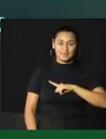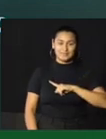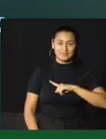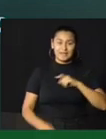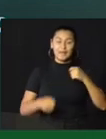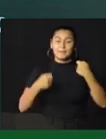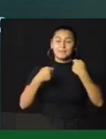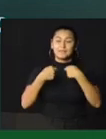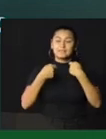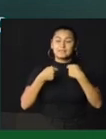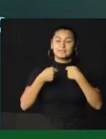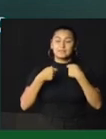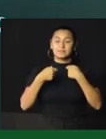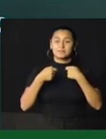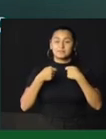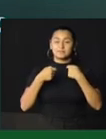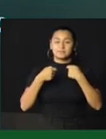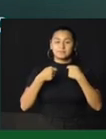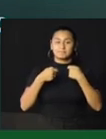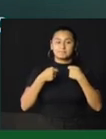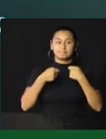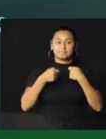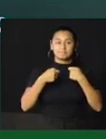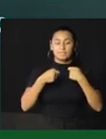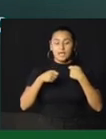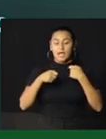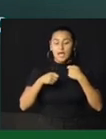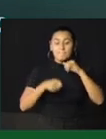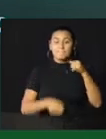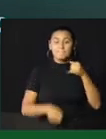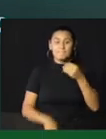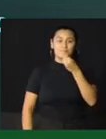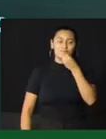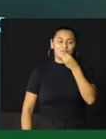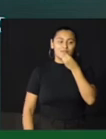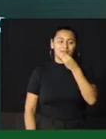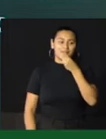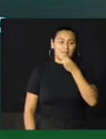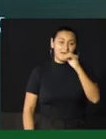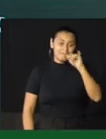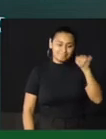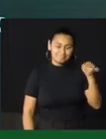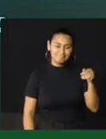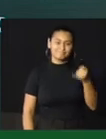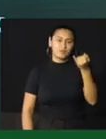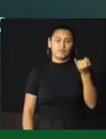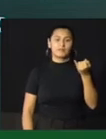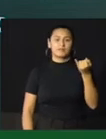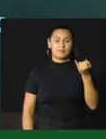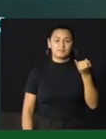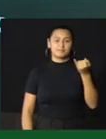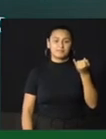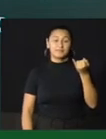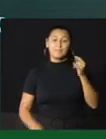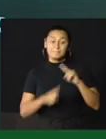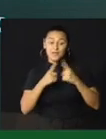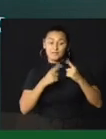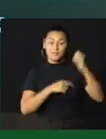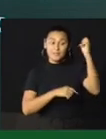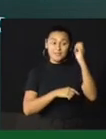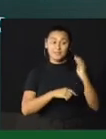eh dirigir essa oportunidade aproveitar essa oportunidade mas o Brasil precisa ser